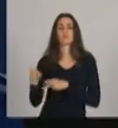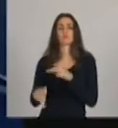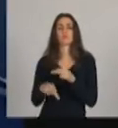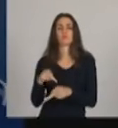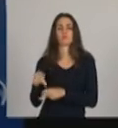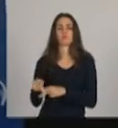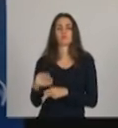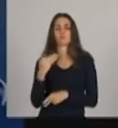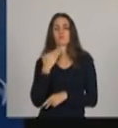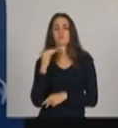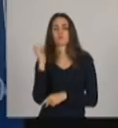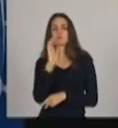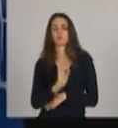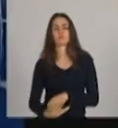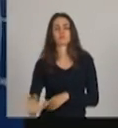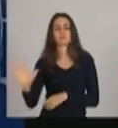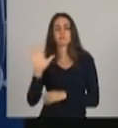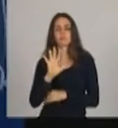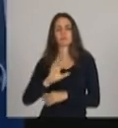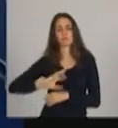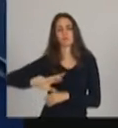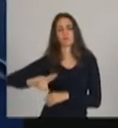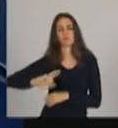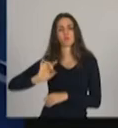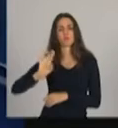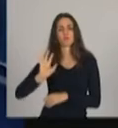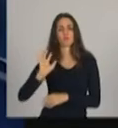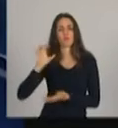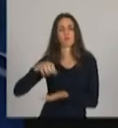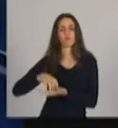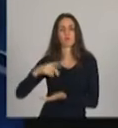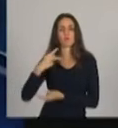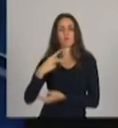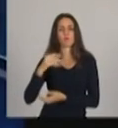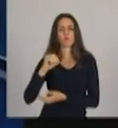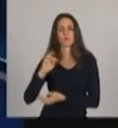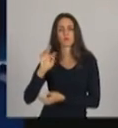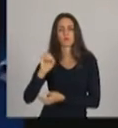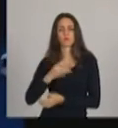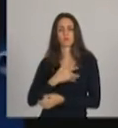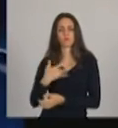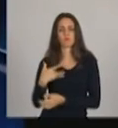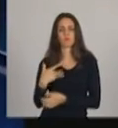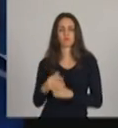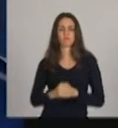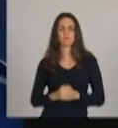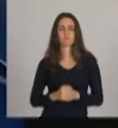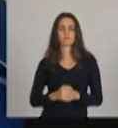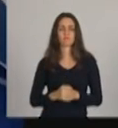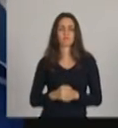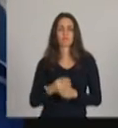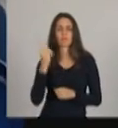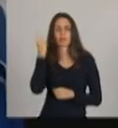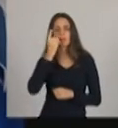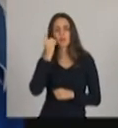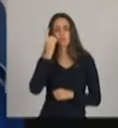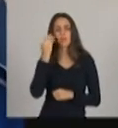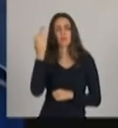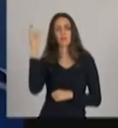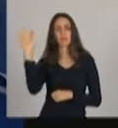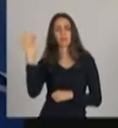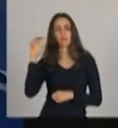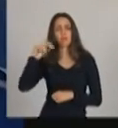volta da agência do Banco do Brasil e não apenas posto de saúde. Está feita a reivindicação, a deputada federal também está